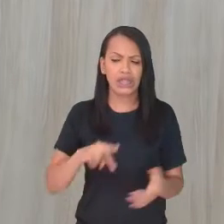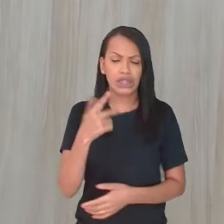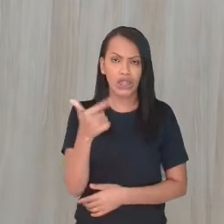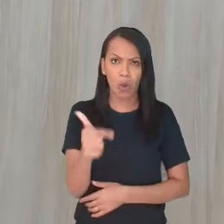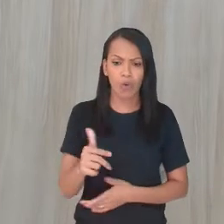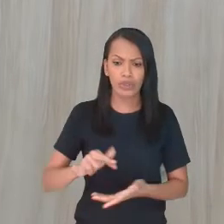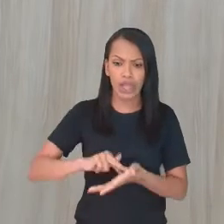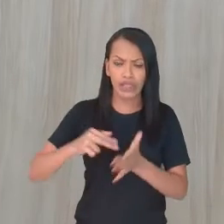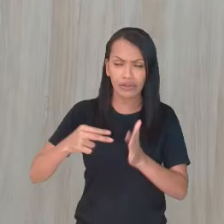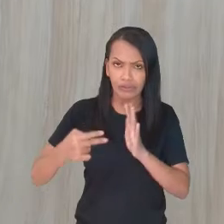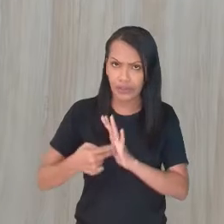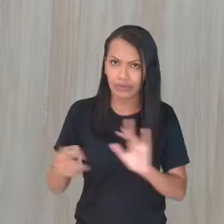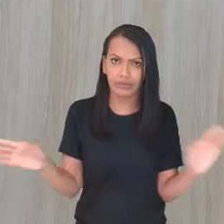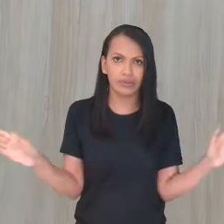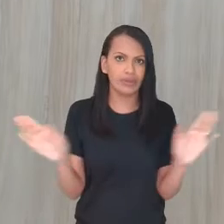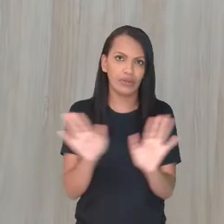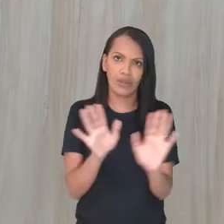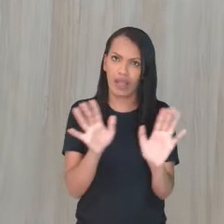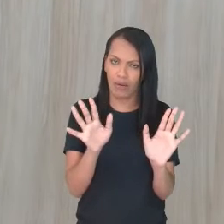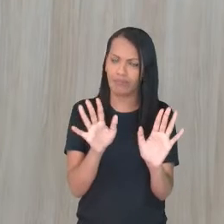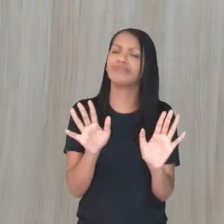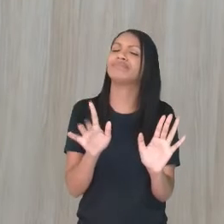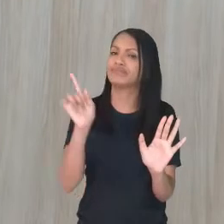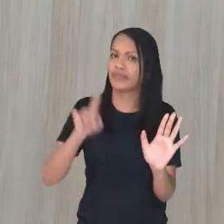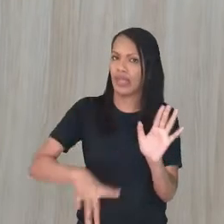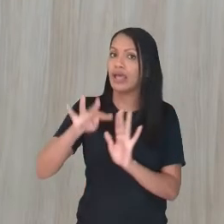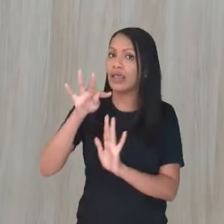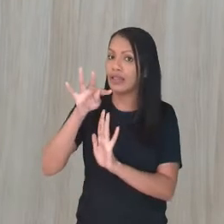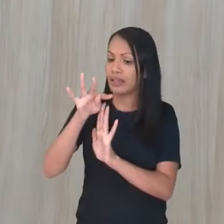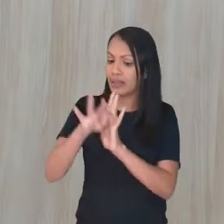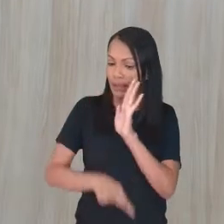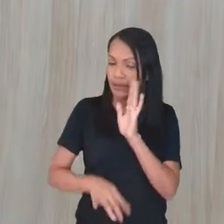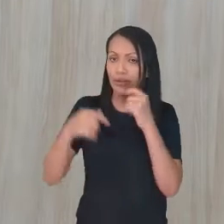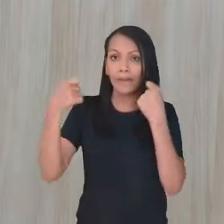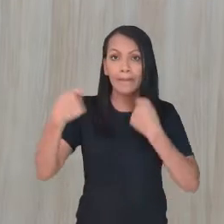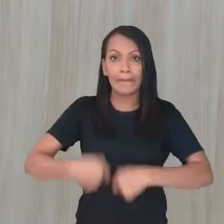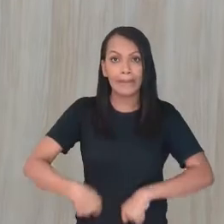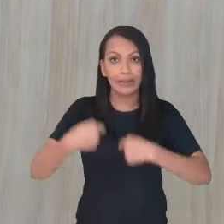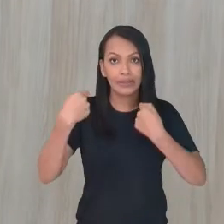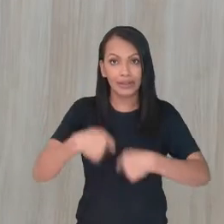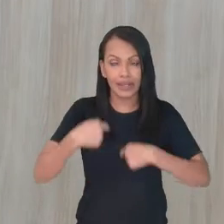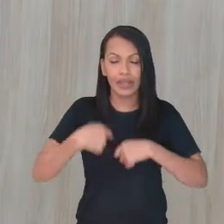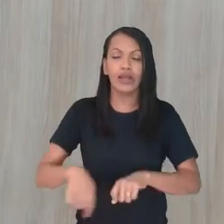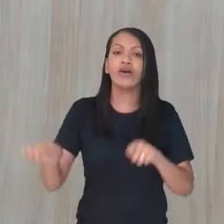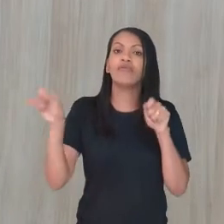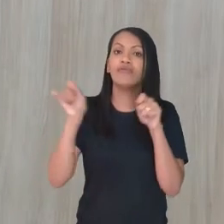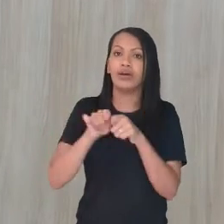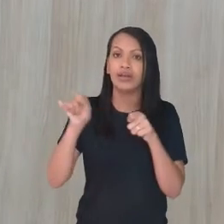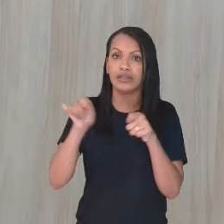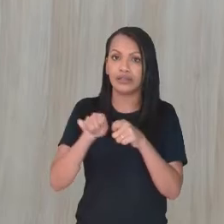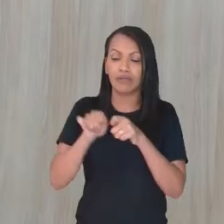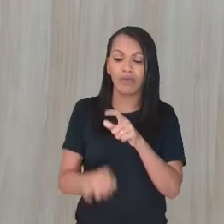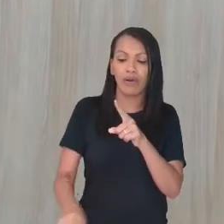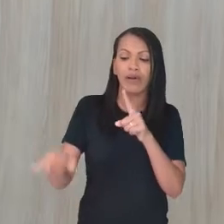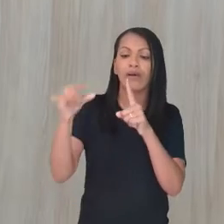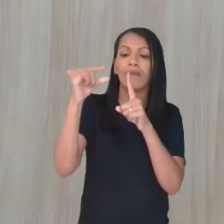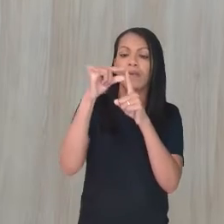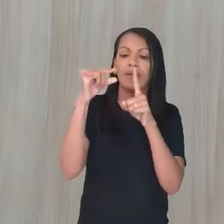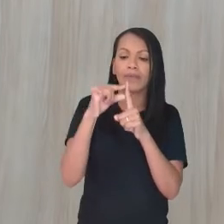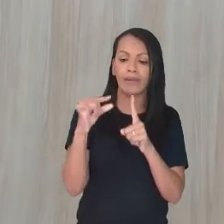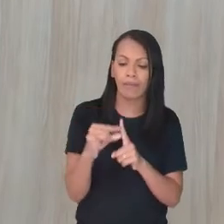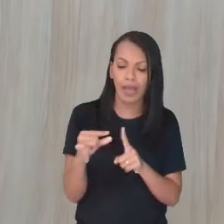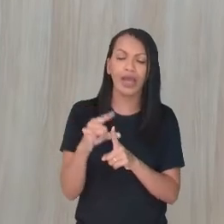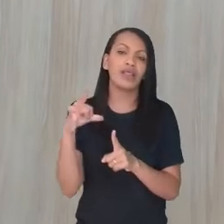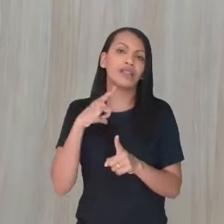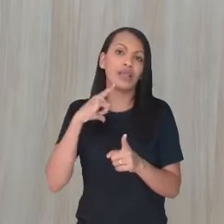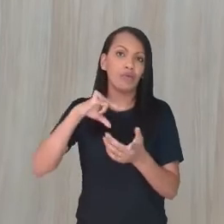algum. Pelo contrário, texto, para ser texto, a gente precisa fazer com que as palavras façam